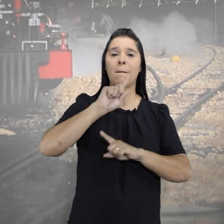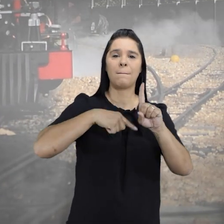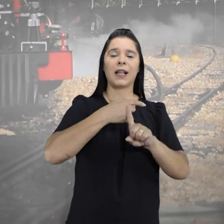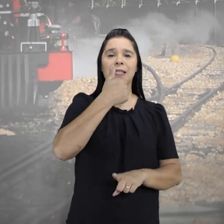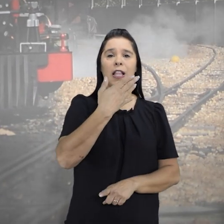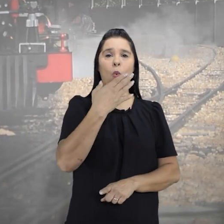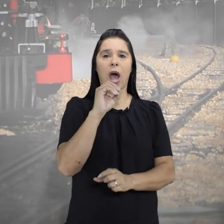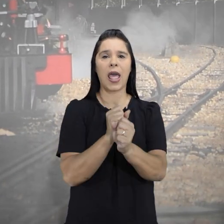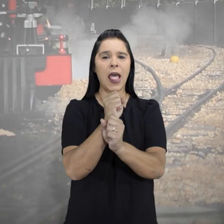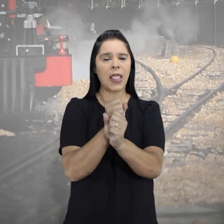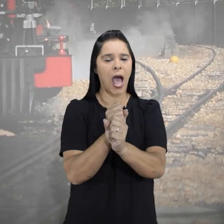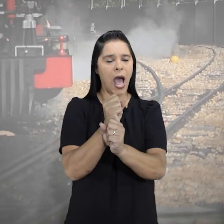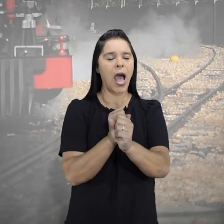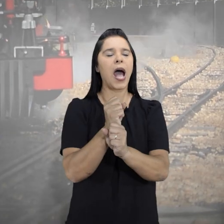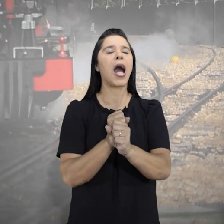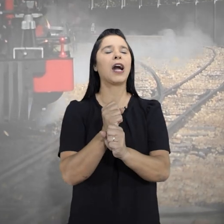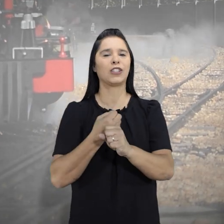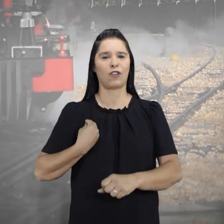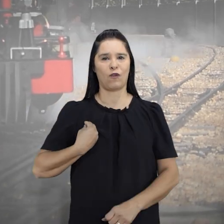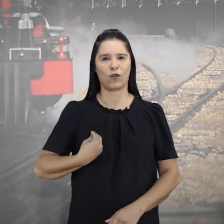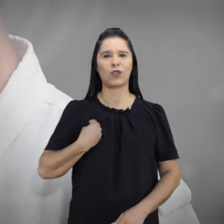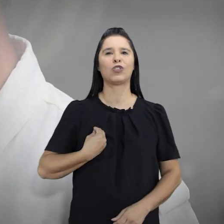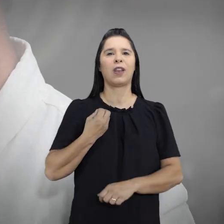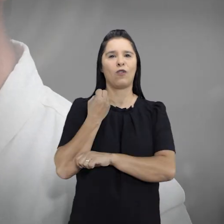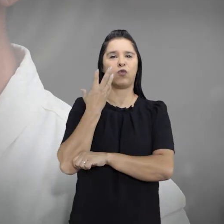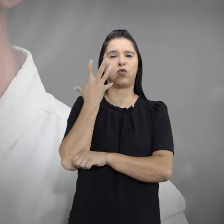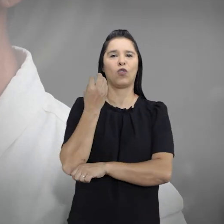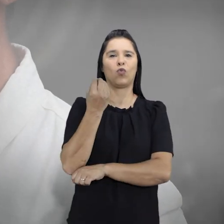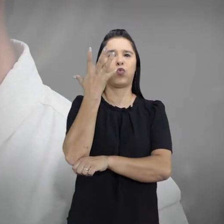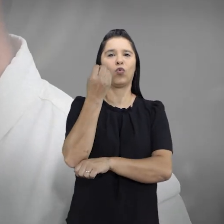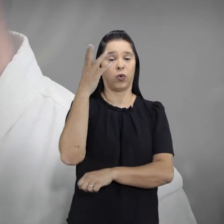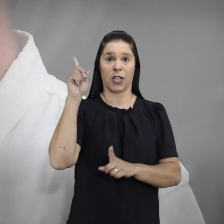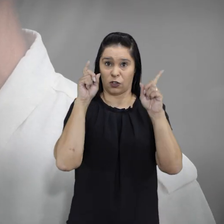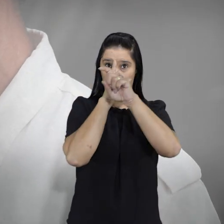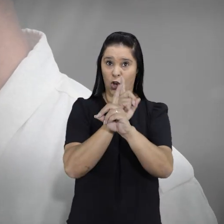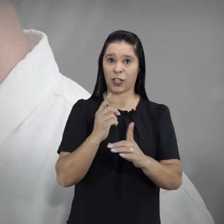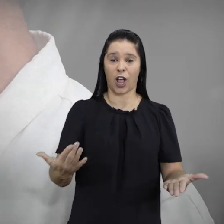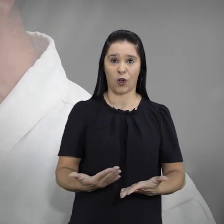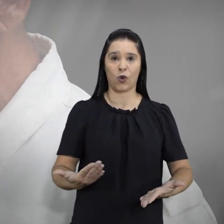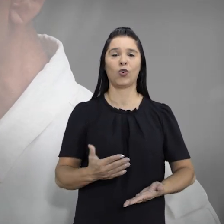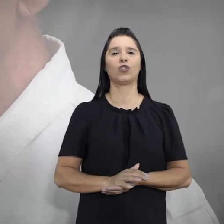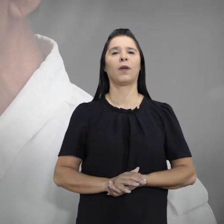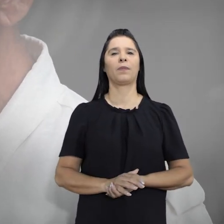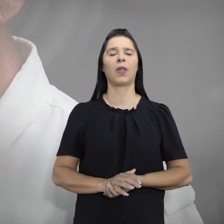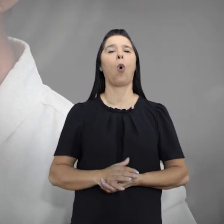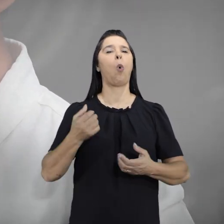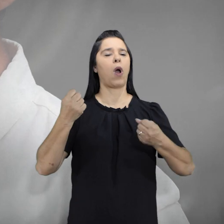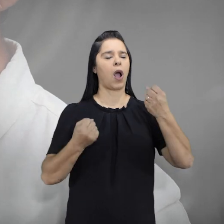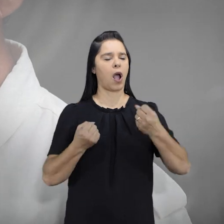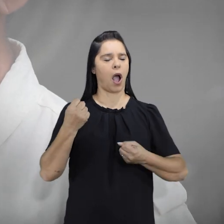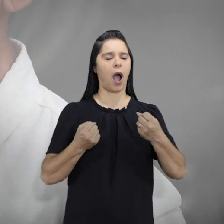anos, né? Puxado por uma locomotiva a vapor, igual eu falei para vocês, uma coisa muito rara hoje em dia, né? Os carros de passageiro também todos